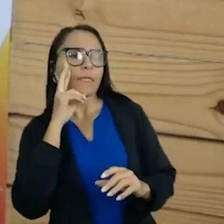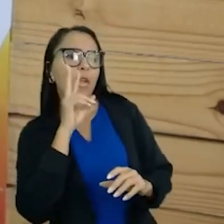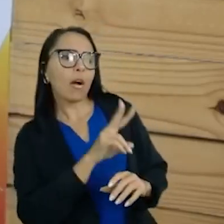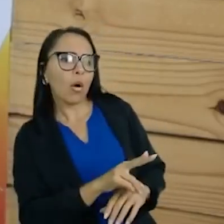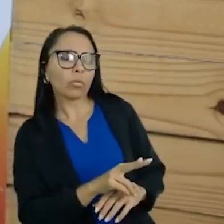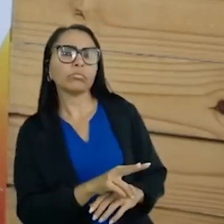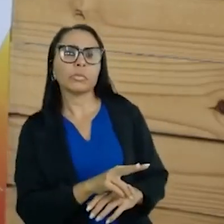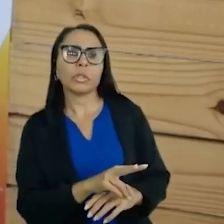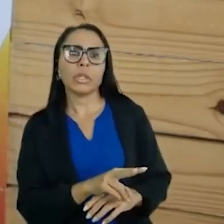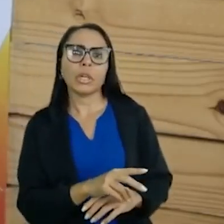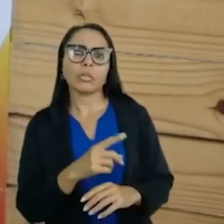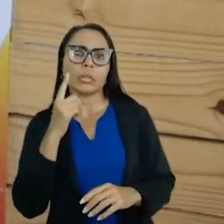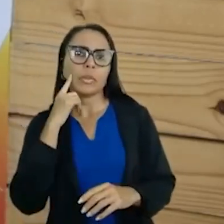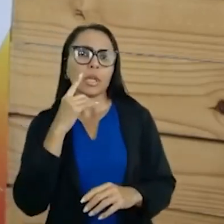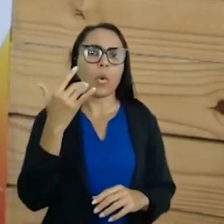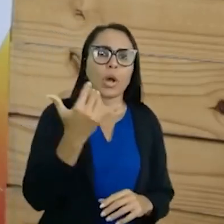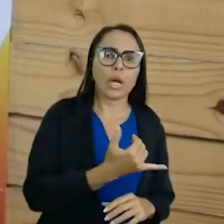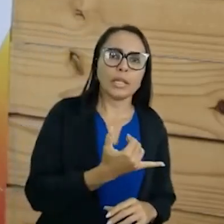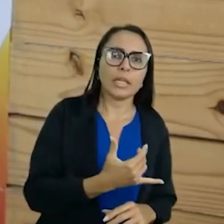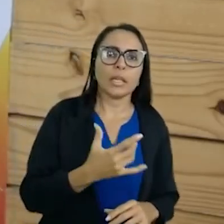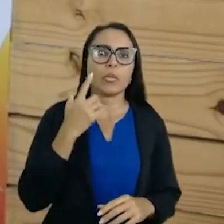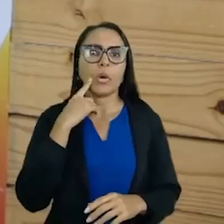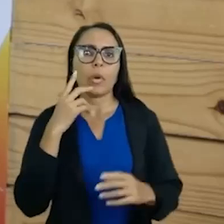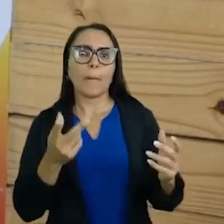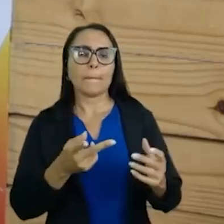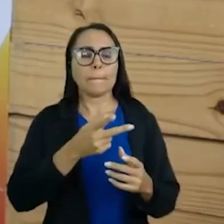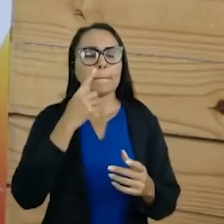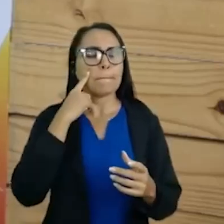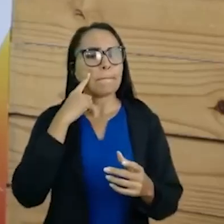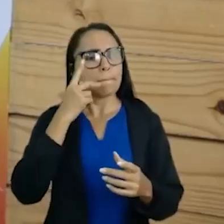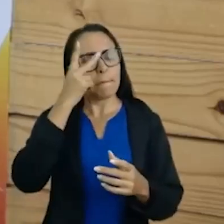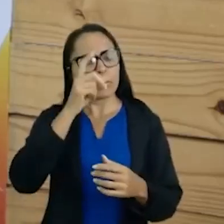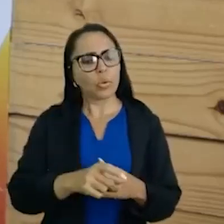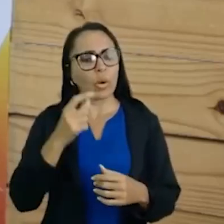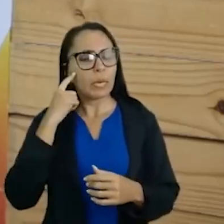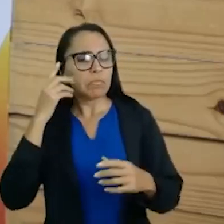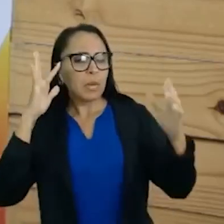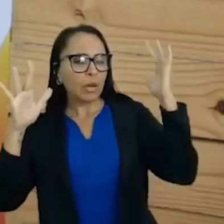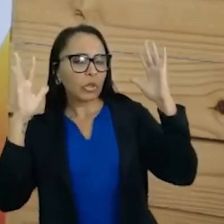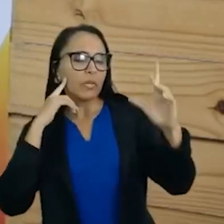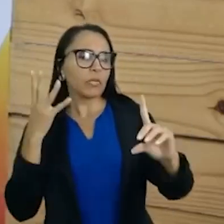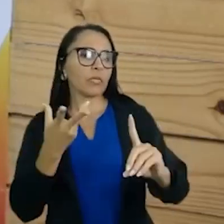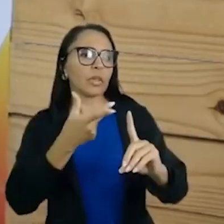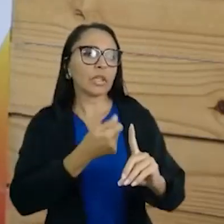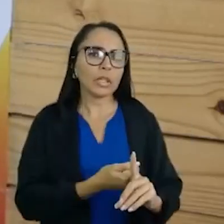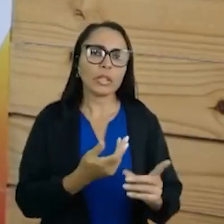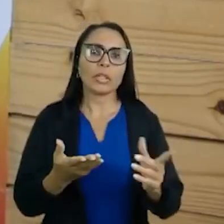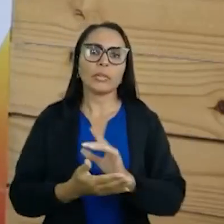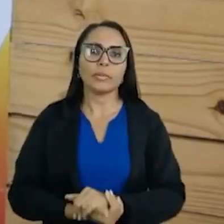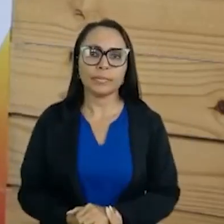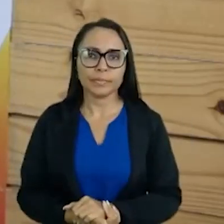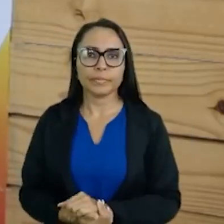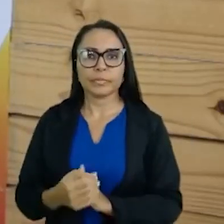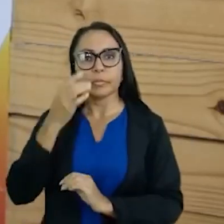vê uma cadeira com um copo. Uma pessoa pode imaginar uma obra de arte, outra pessoa pode imaginar algo mais efetivo. Eu estou com sede, eu preciso